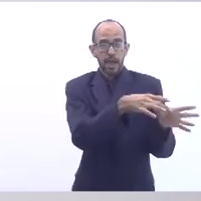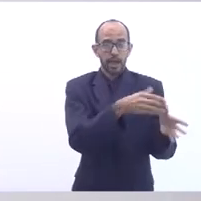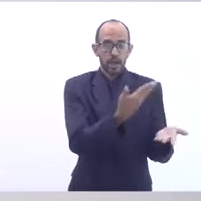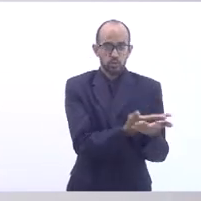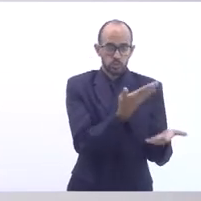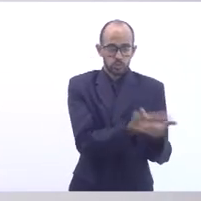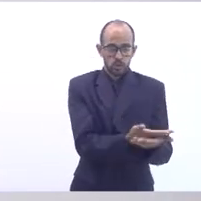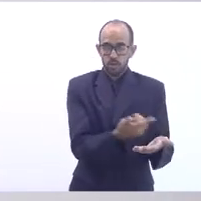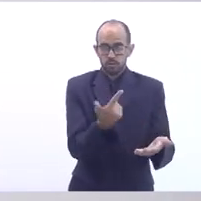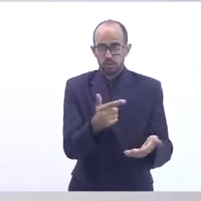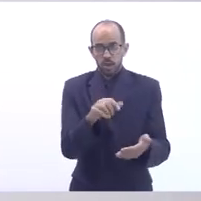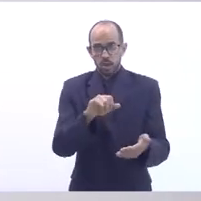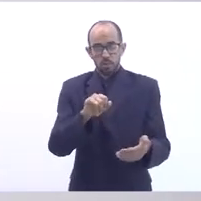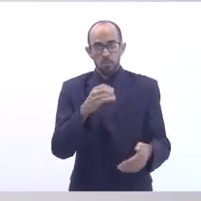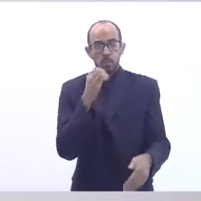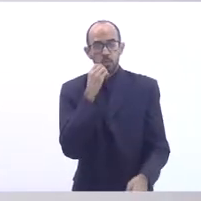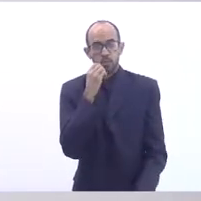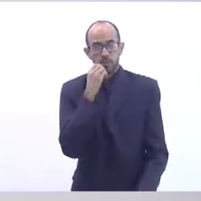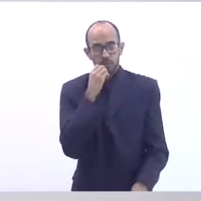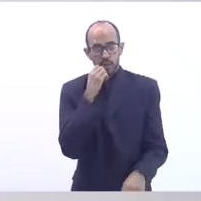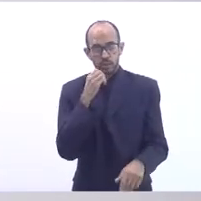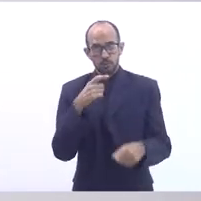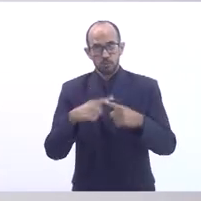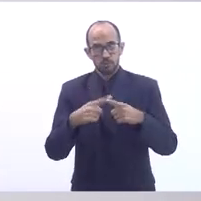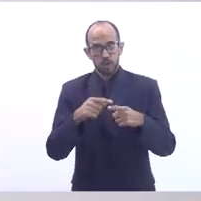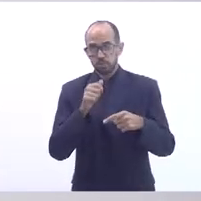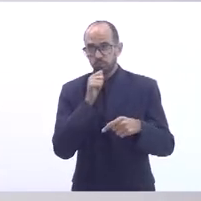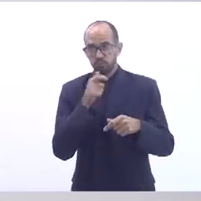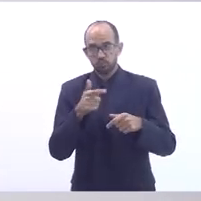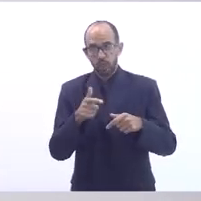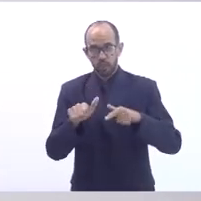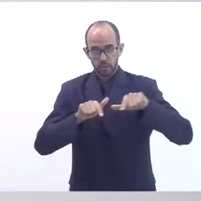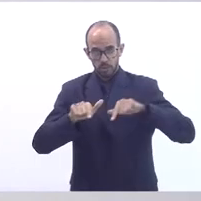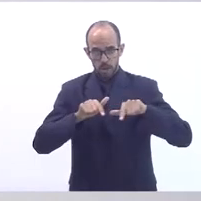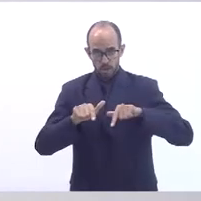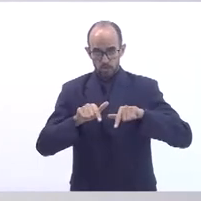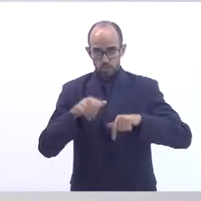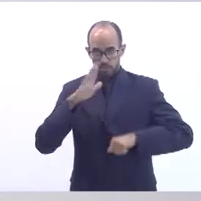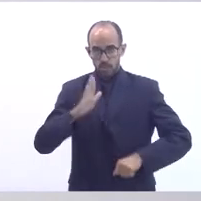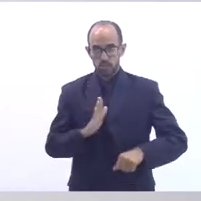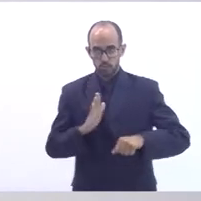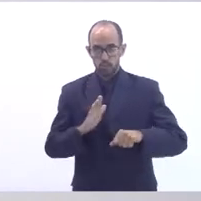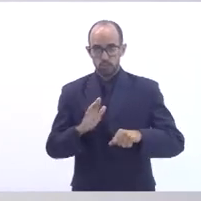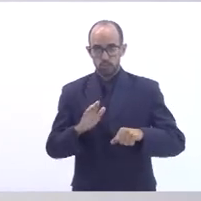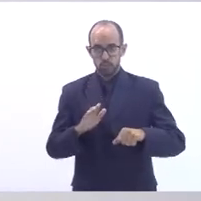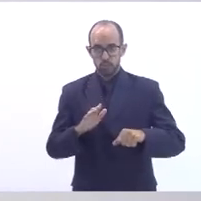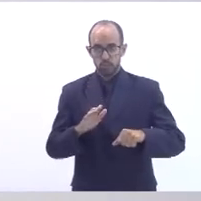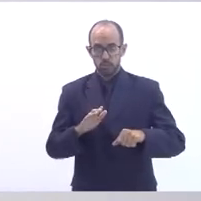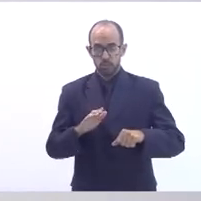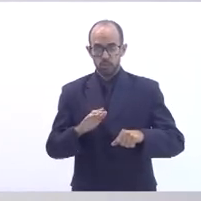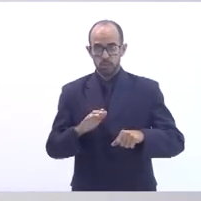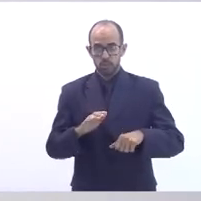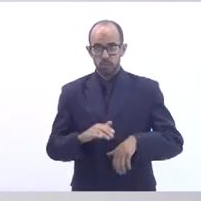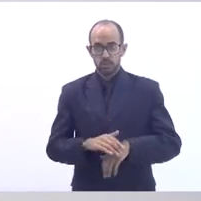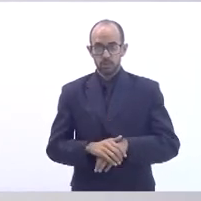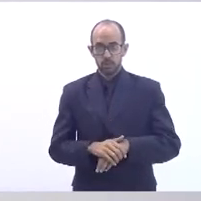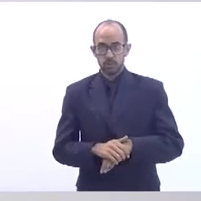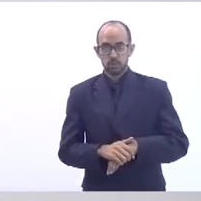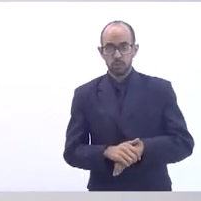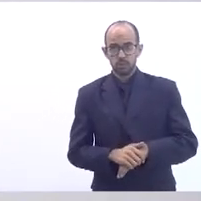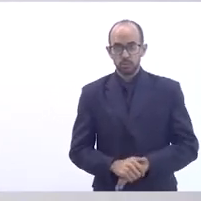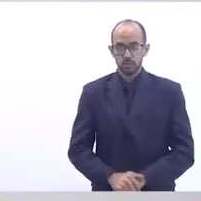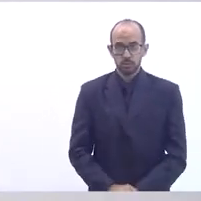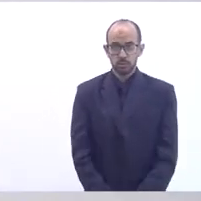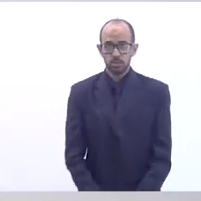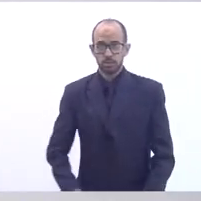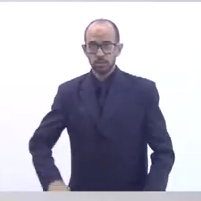perderam a oportunidade de trabalhar porque não têm emprego no Brasil hoje a gente tem que lembrar disso elas estão elas